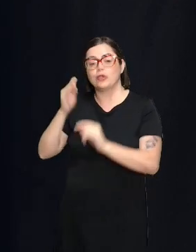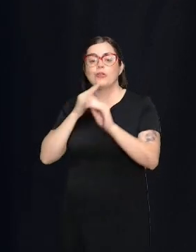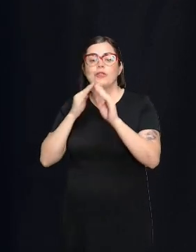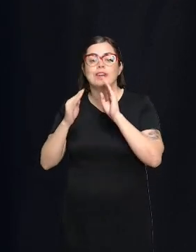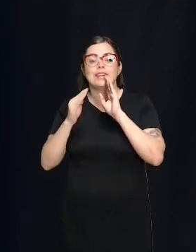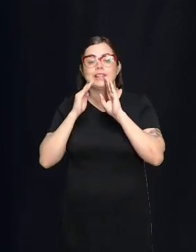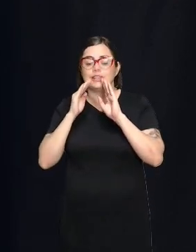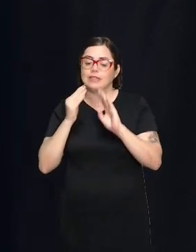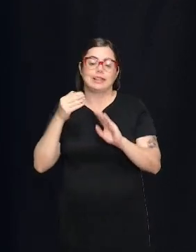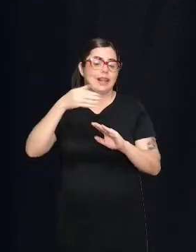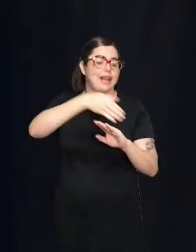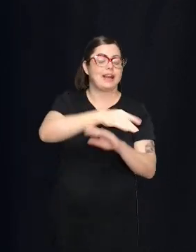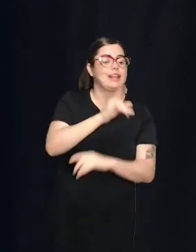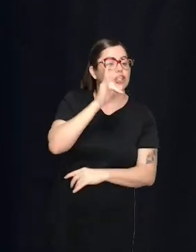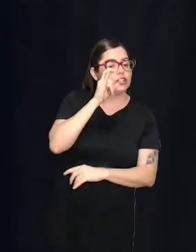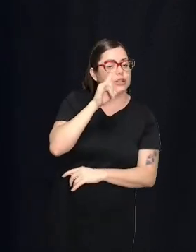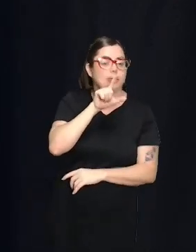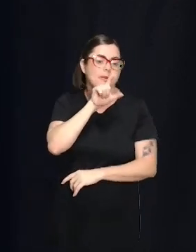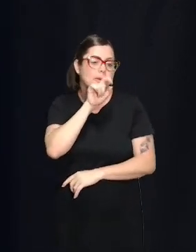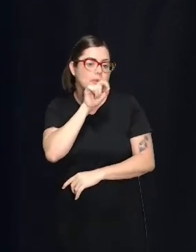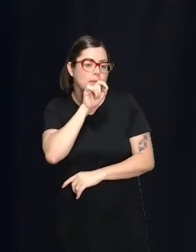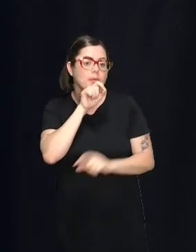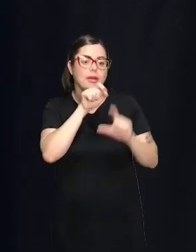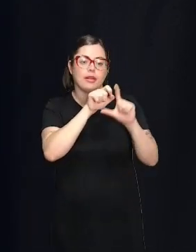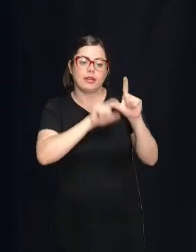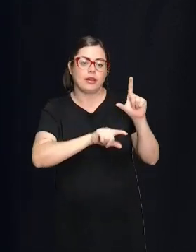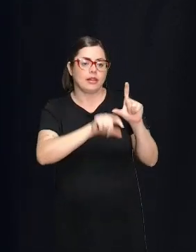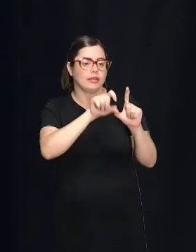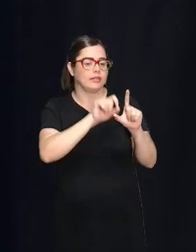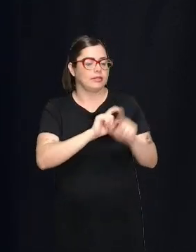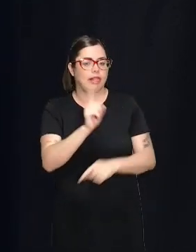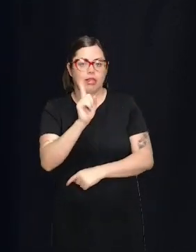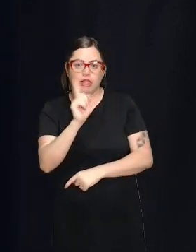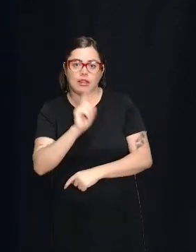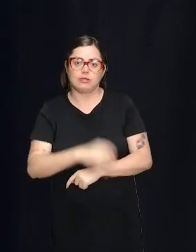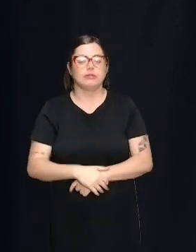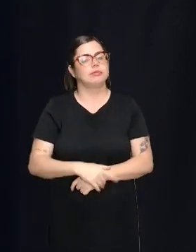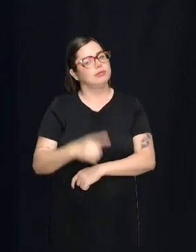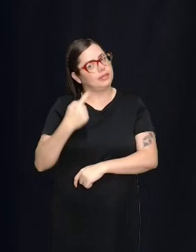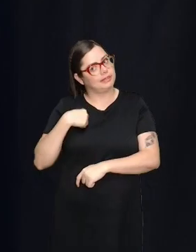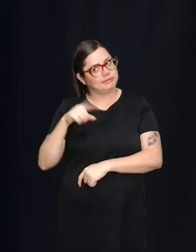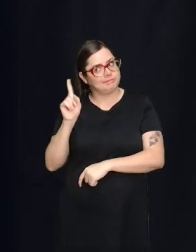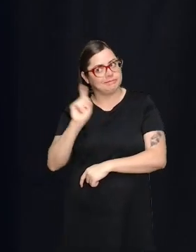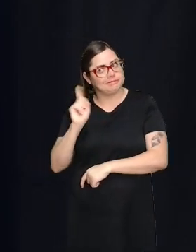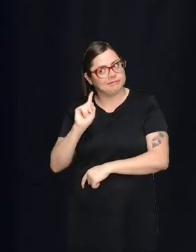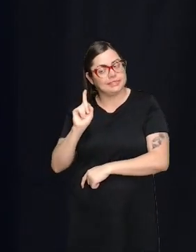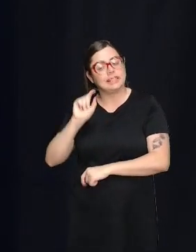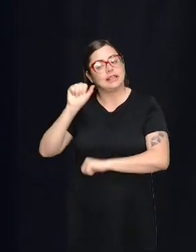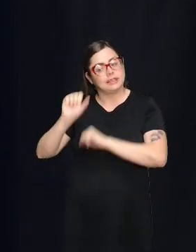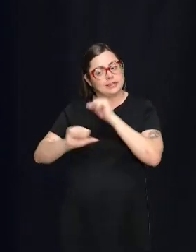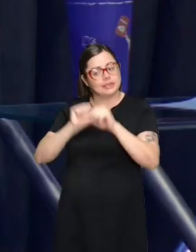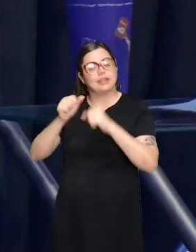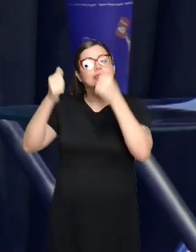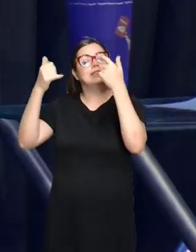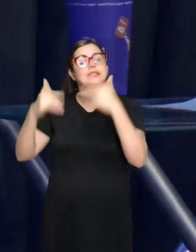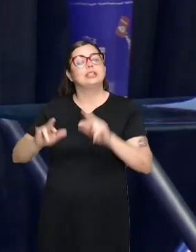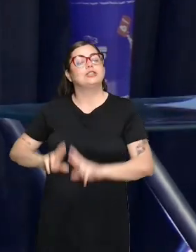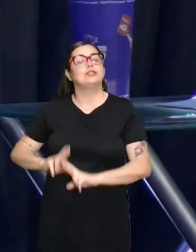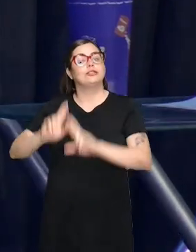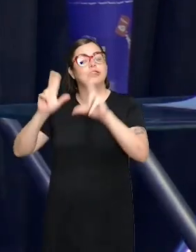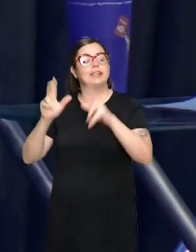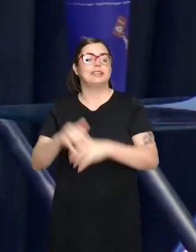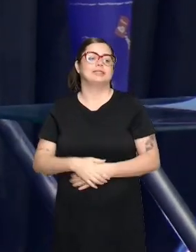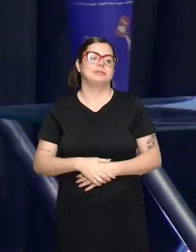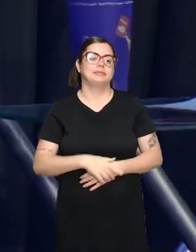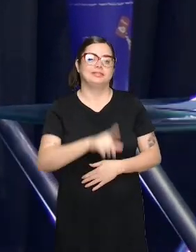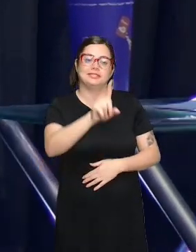no Twitter, no LinkedIn. E ele falou assim, Carol, não, não é bem assim. Então conta aí para a gente um pouquinho sobre isso. Então, Carol, não é